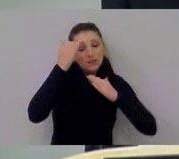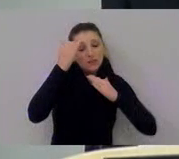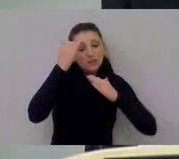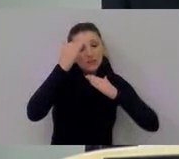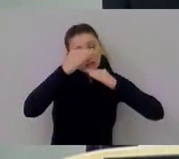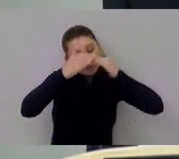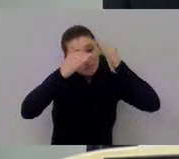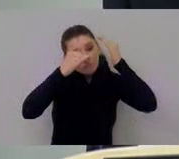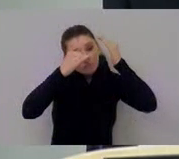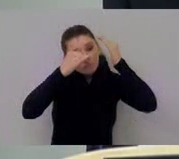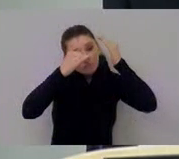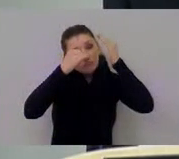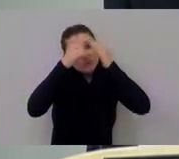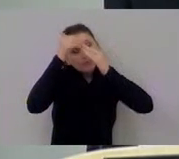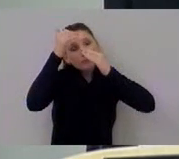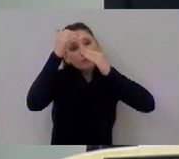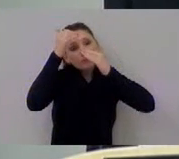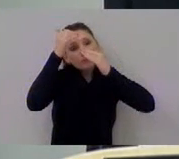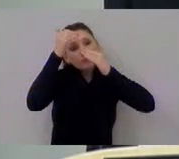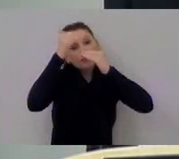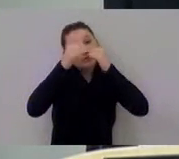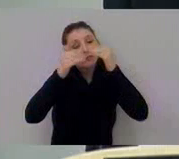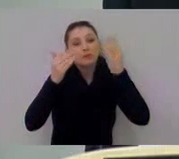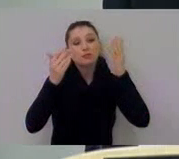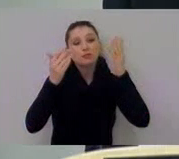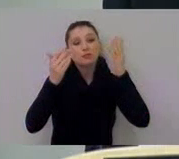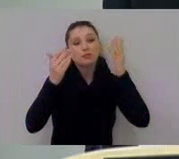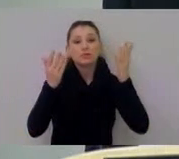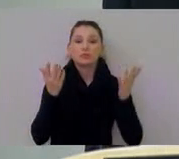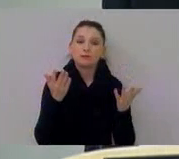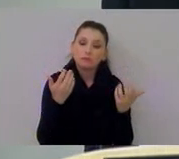que o nobre vereador